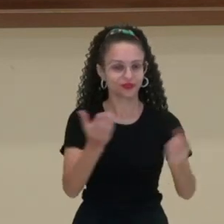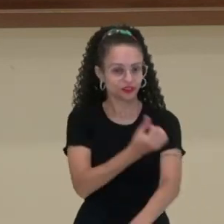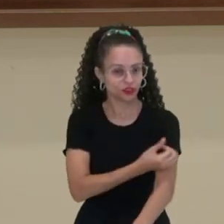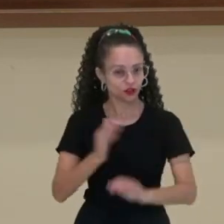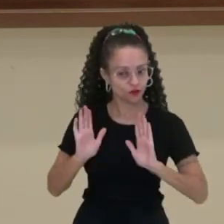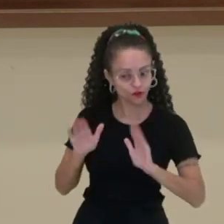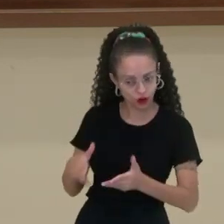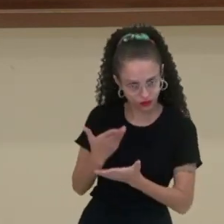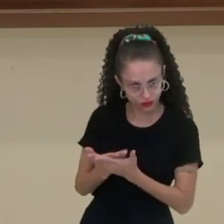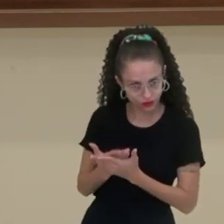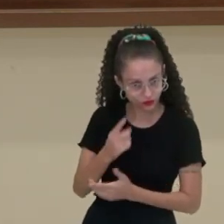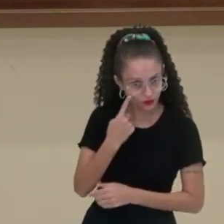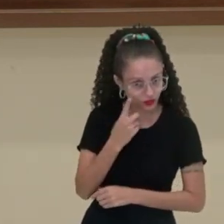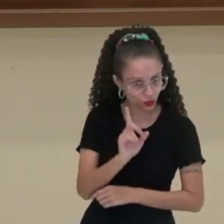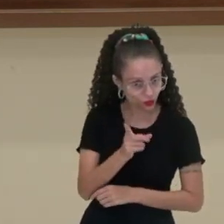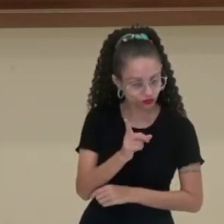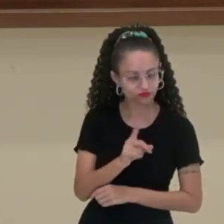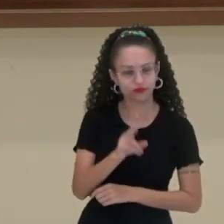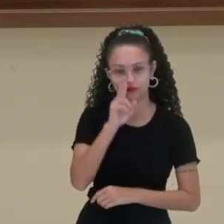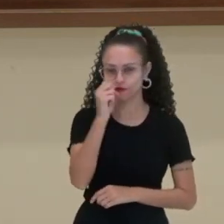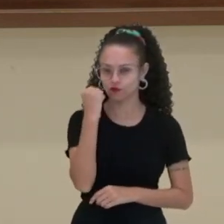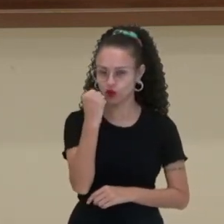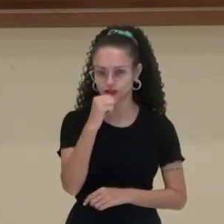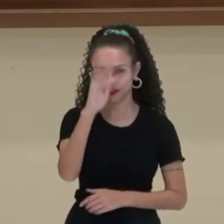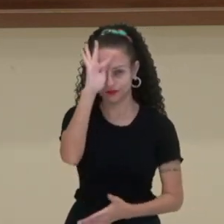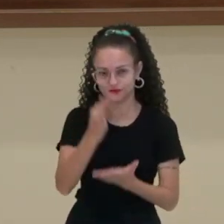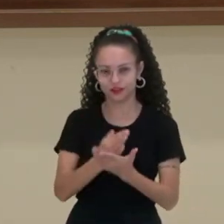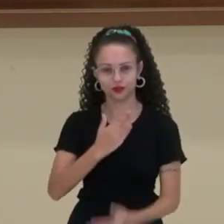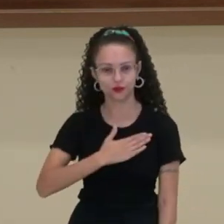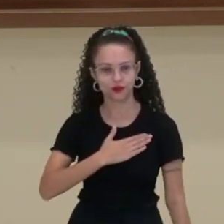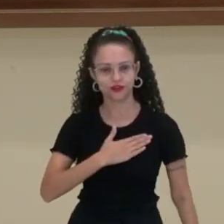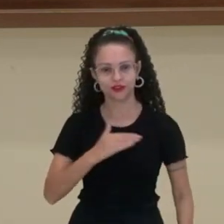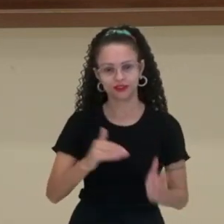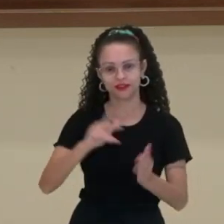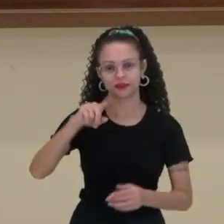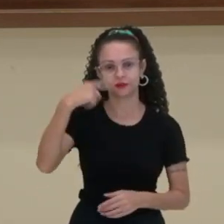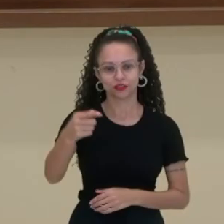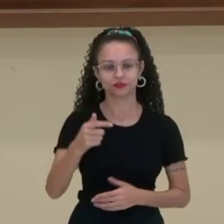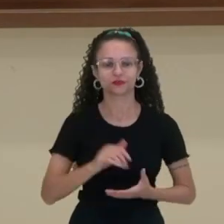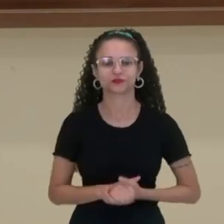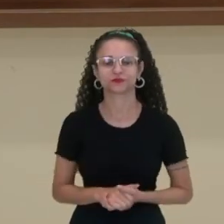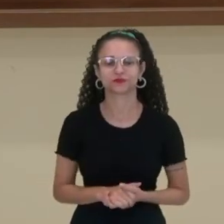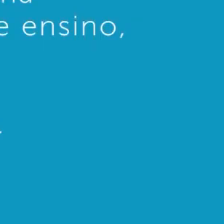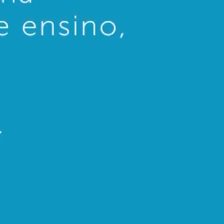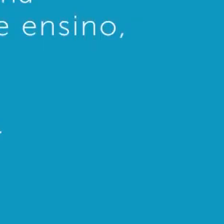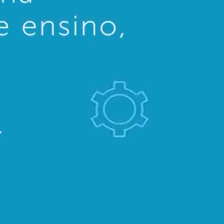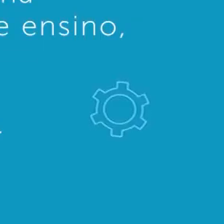foco nos estudos, viu? Força, fé no coração. Até a próxima. Valeu!